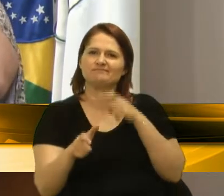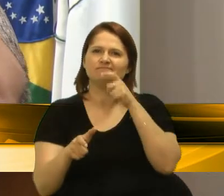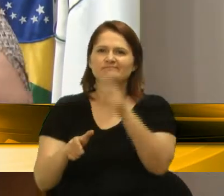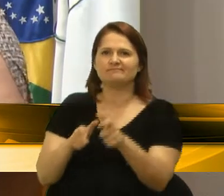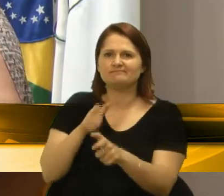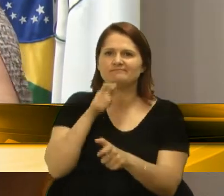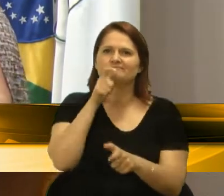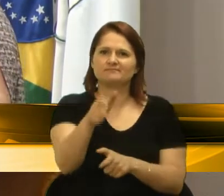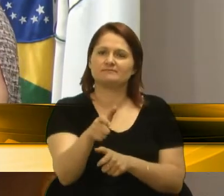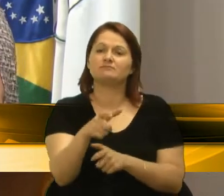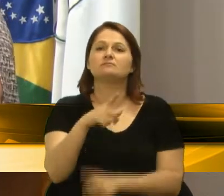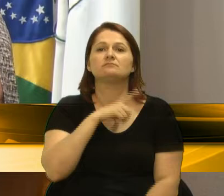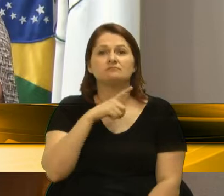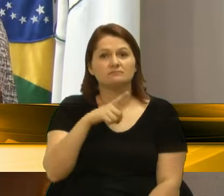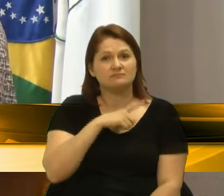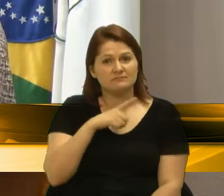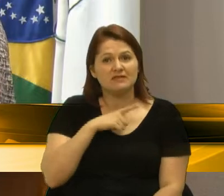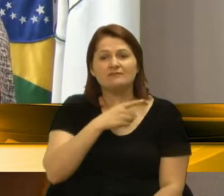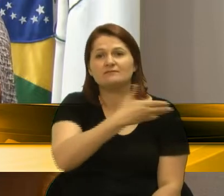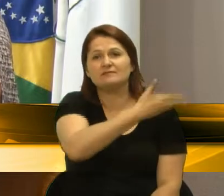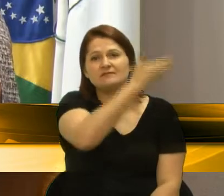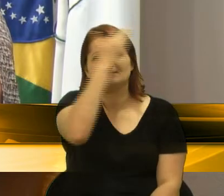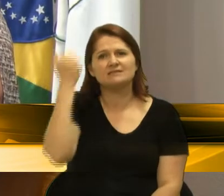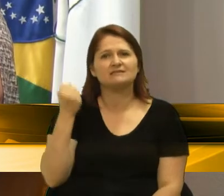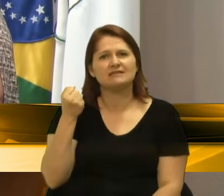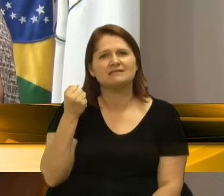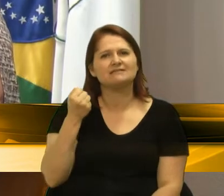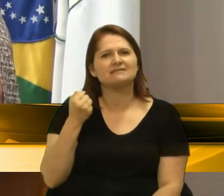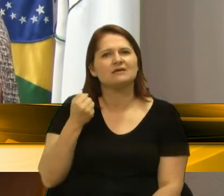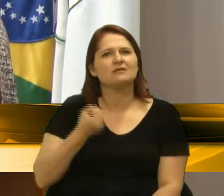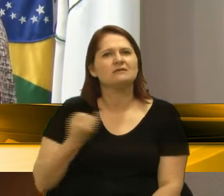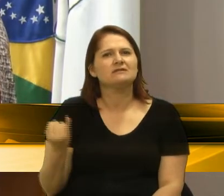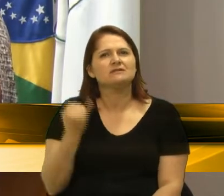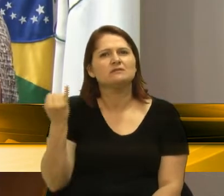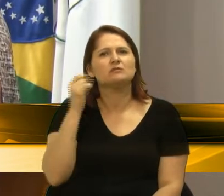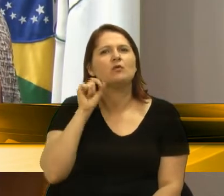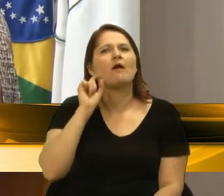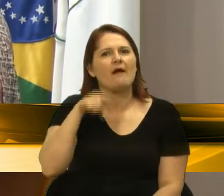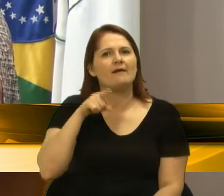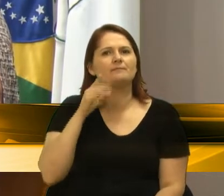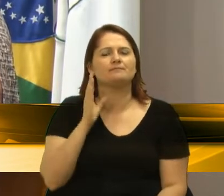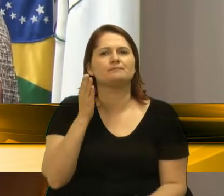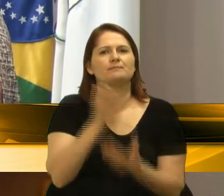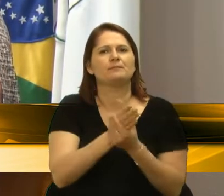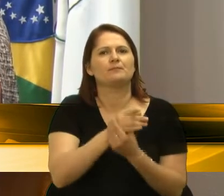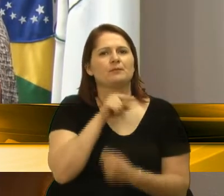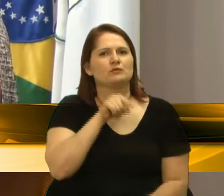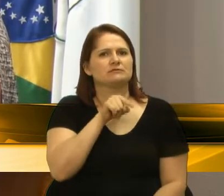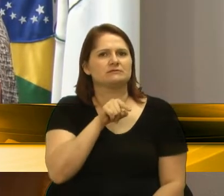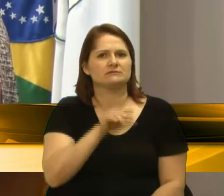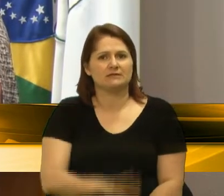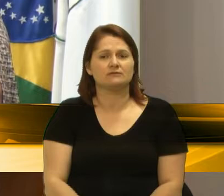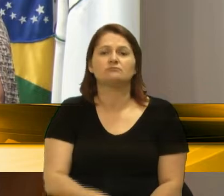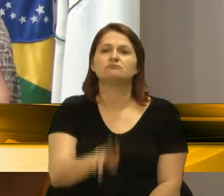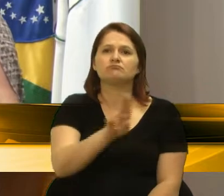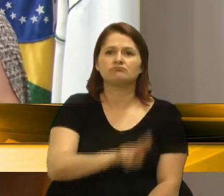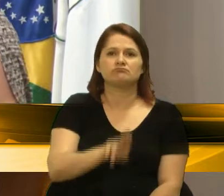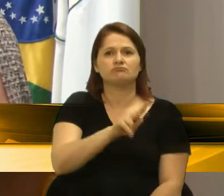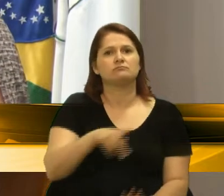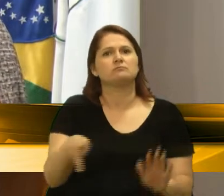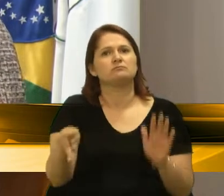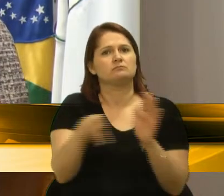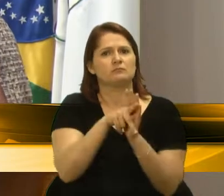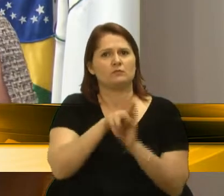a questão primária, que são os fatos relativos ao processo, sendo utilizado neste instrumento como